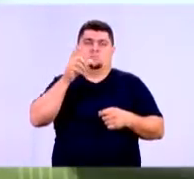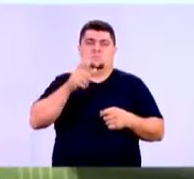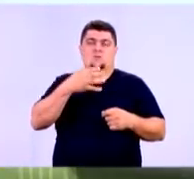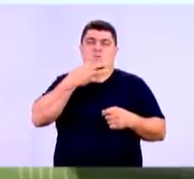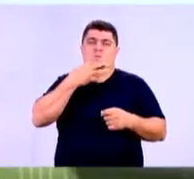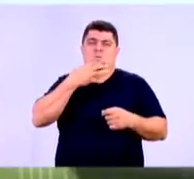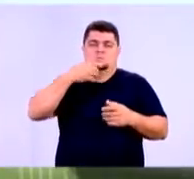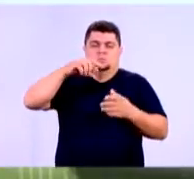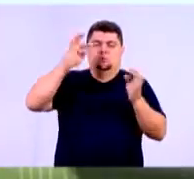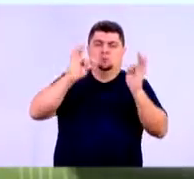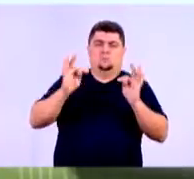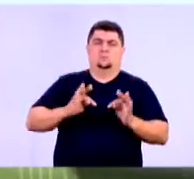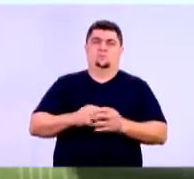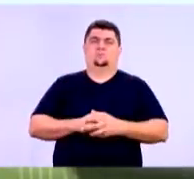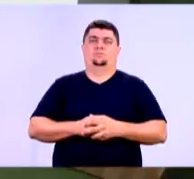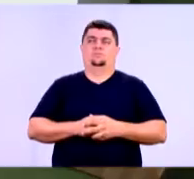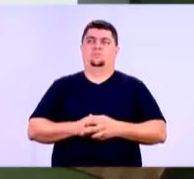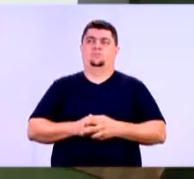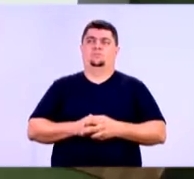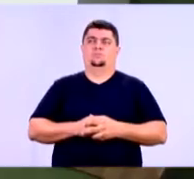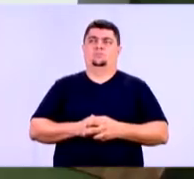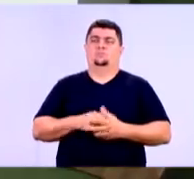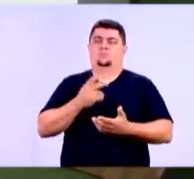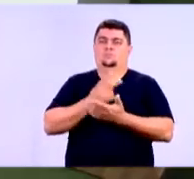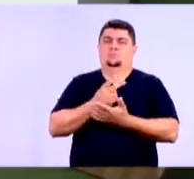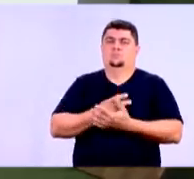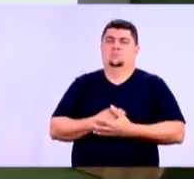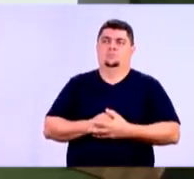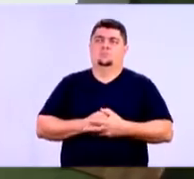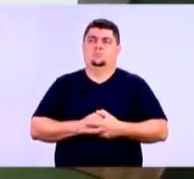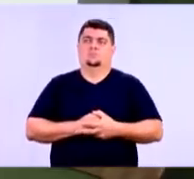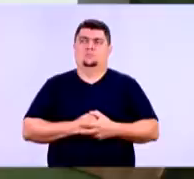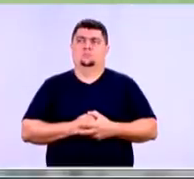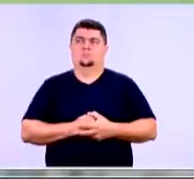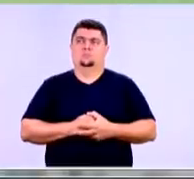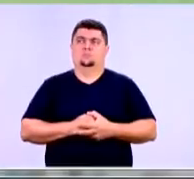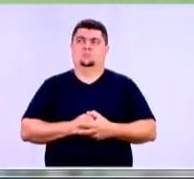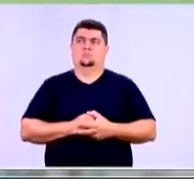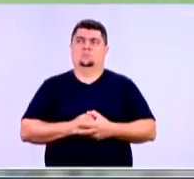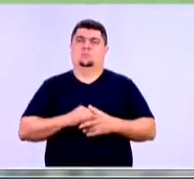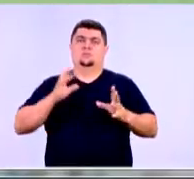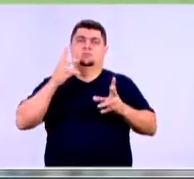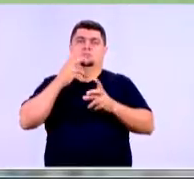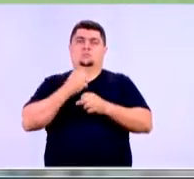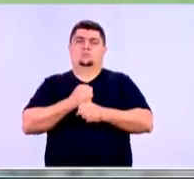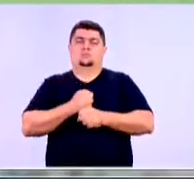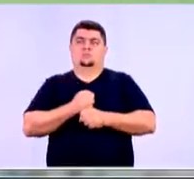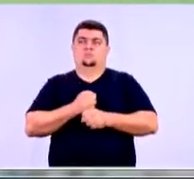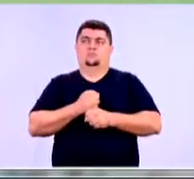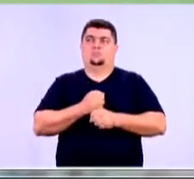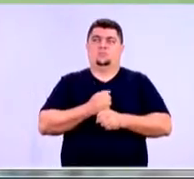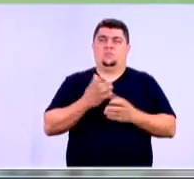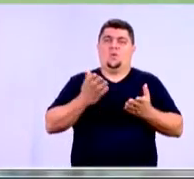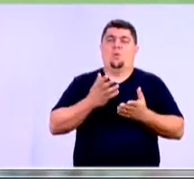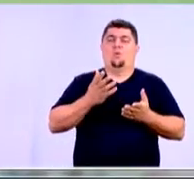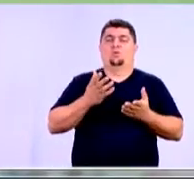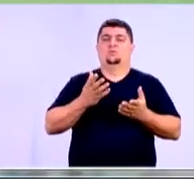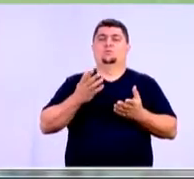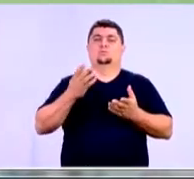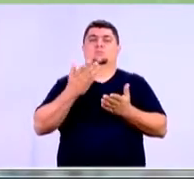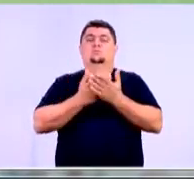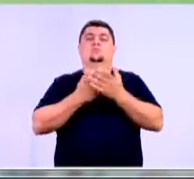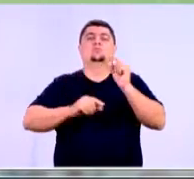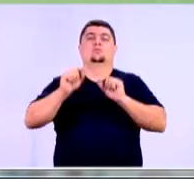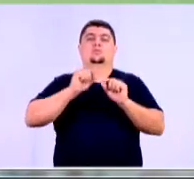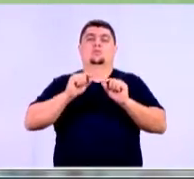os dados dessa empresa. Isso. Vamos continuar, então? Vamos seguir aqui para a nossa revisão. Relembrando a aula de hoje, na aula de hoje